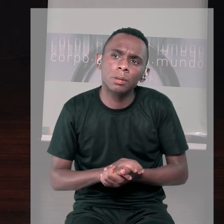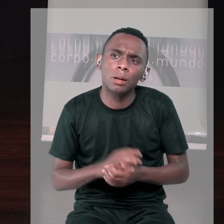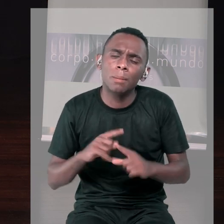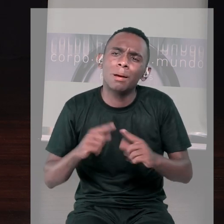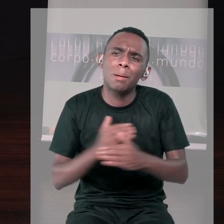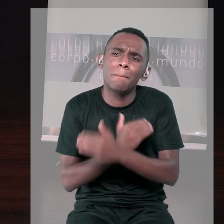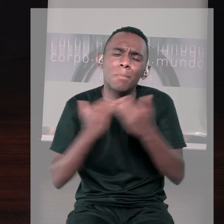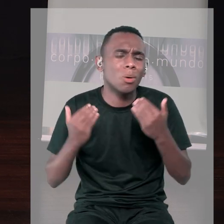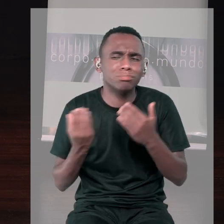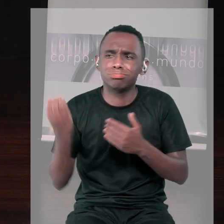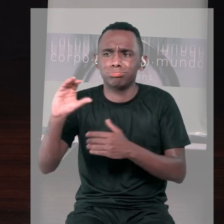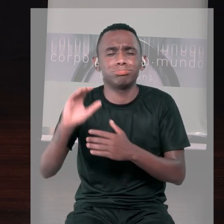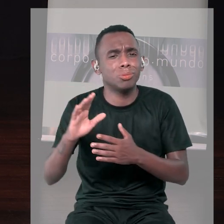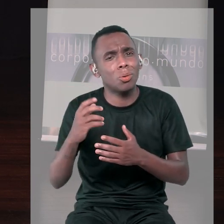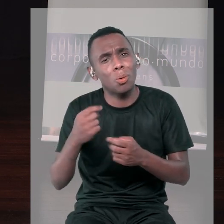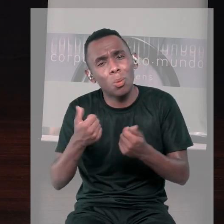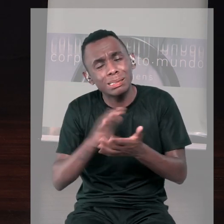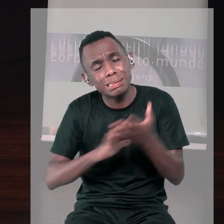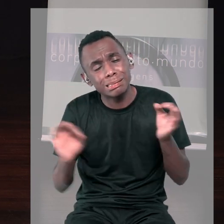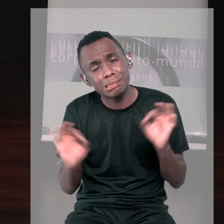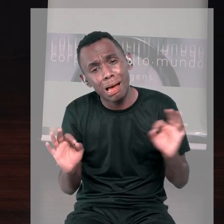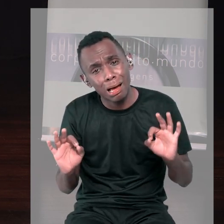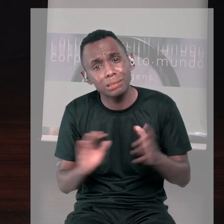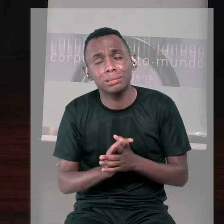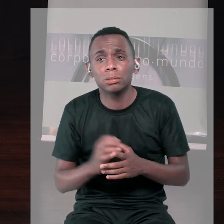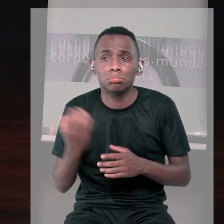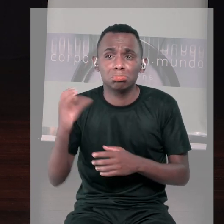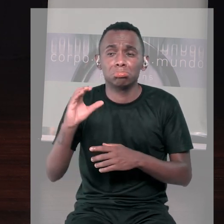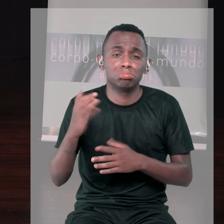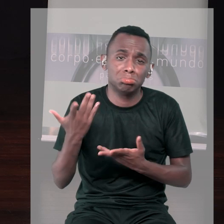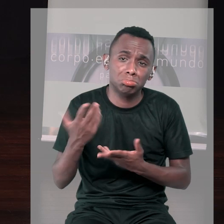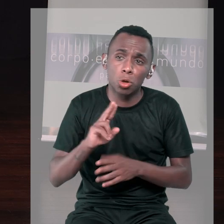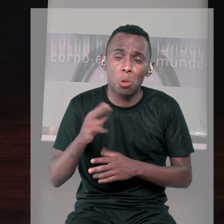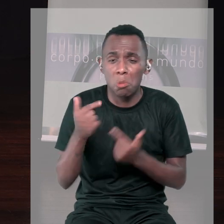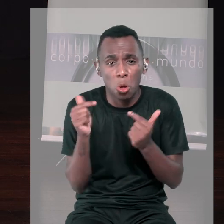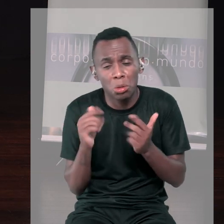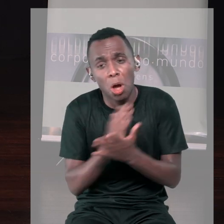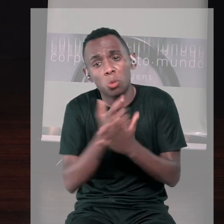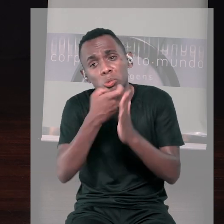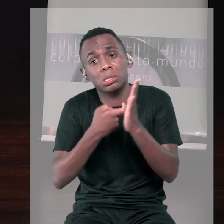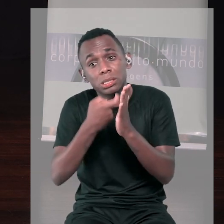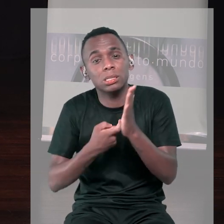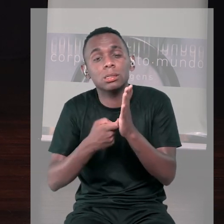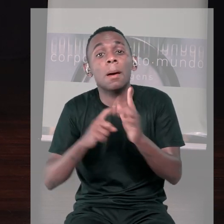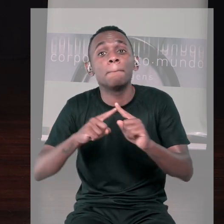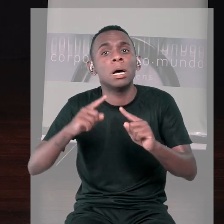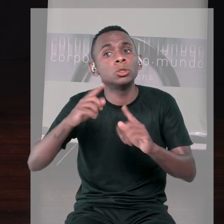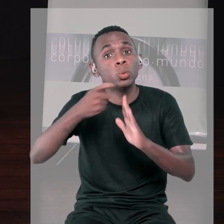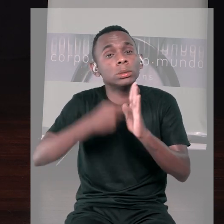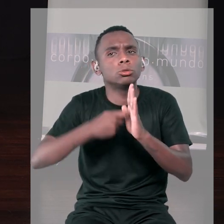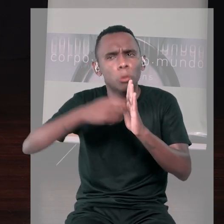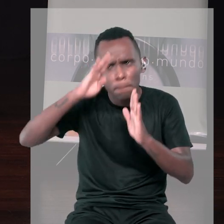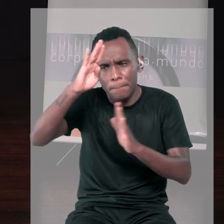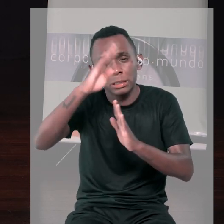publicado quase nada, tem uma publicação anônima, alguns outros textos, mas o grande da guerra vai ser publicado por